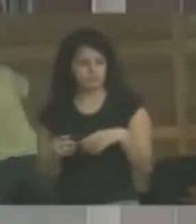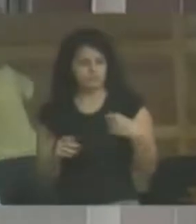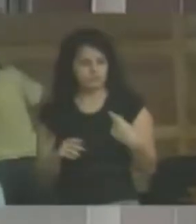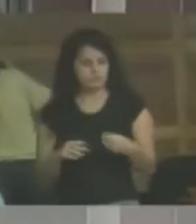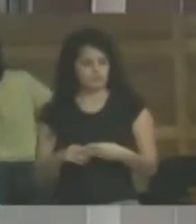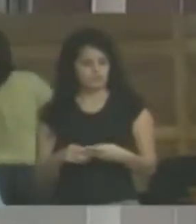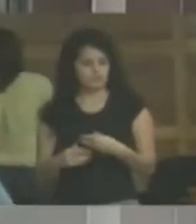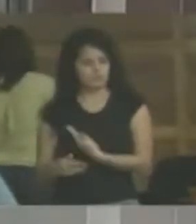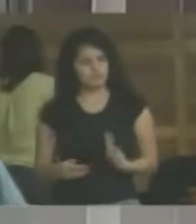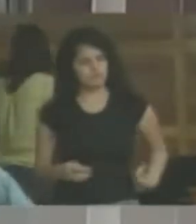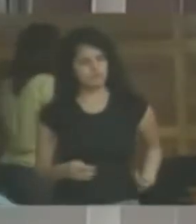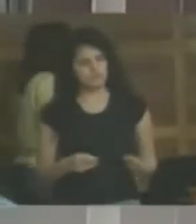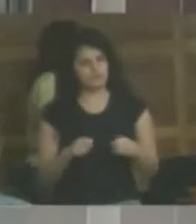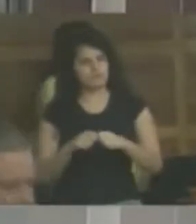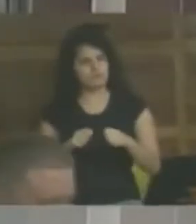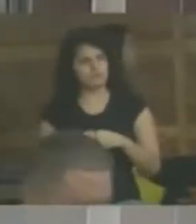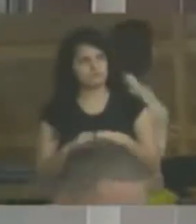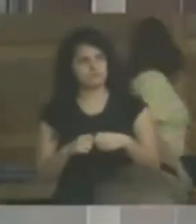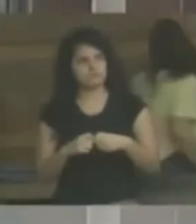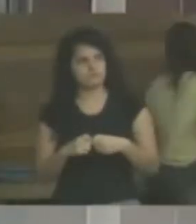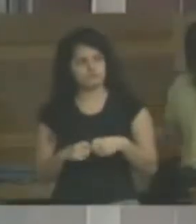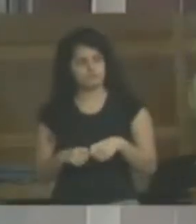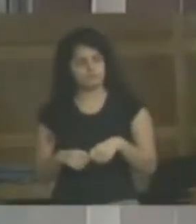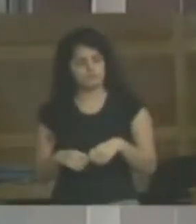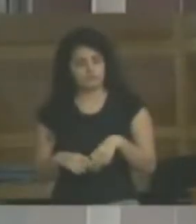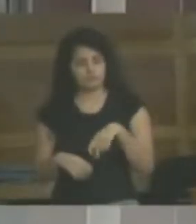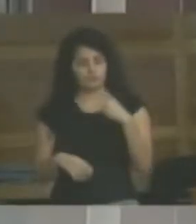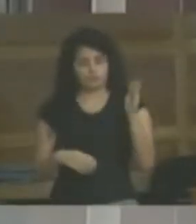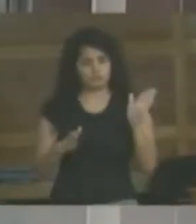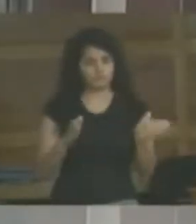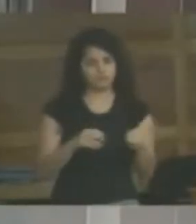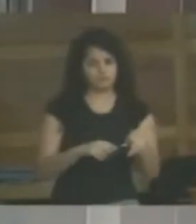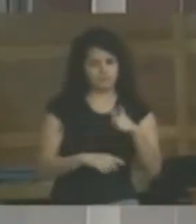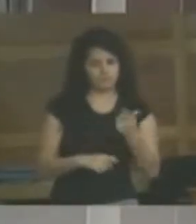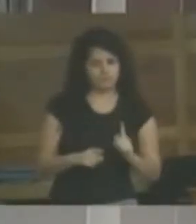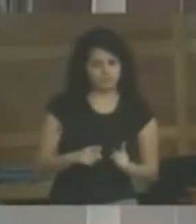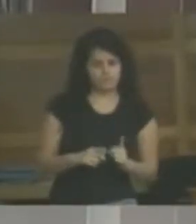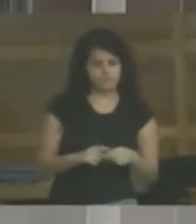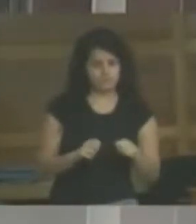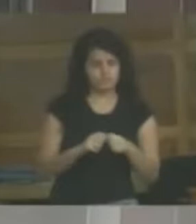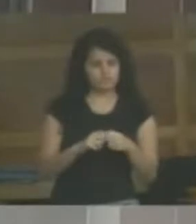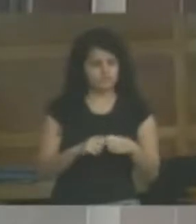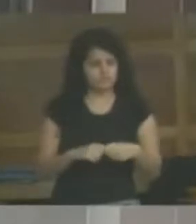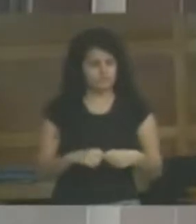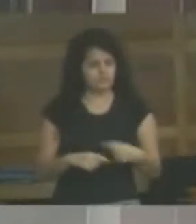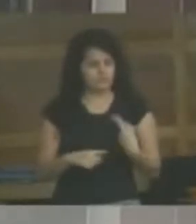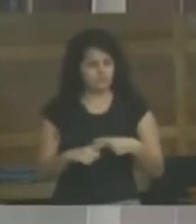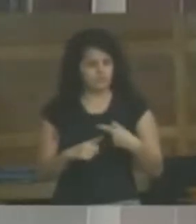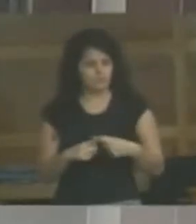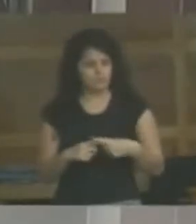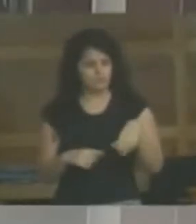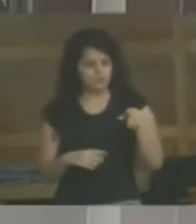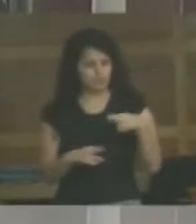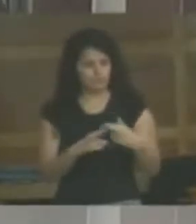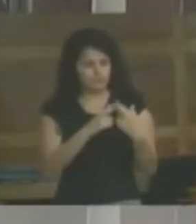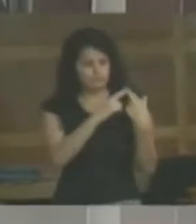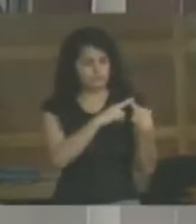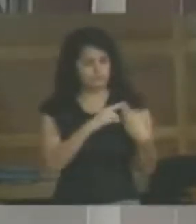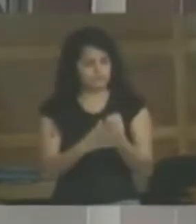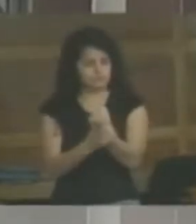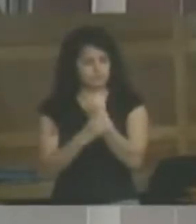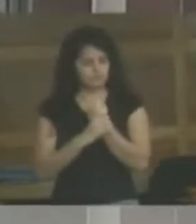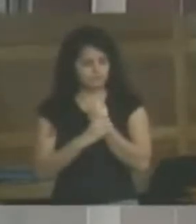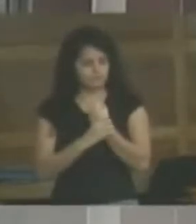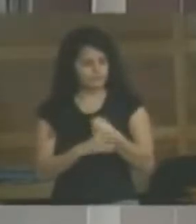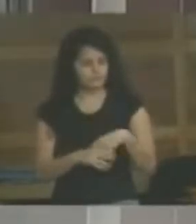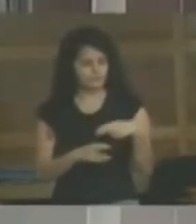municipal está fazendo coisas que os outros governos não fizeram, porque o dever da segurança pública é dever do Estado, cabe